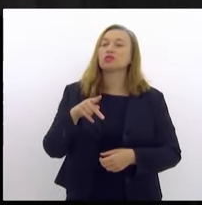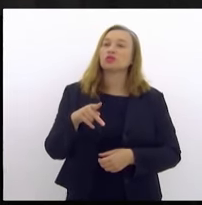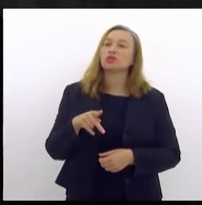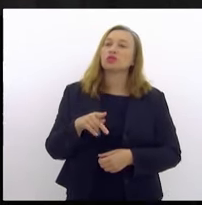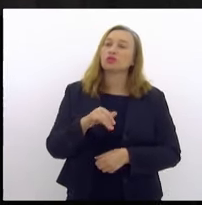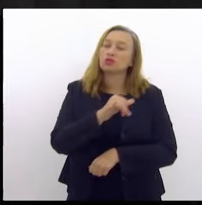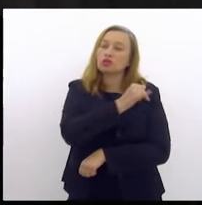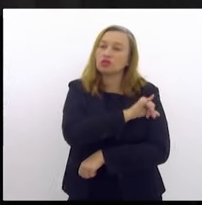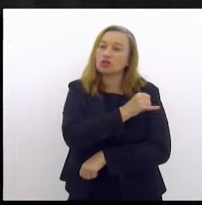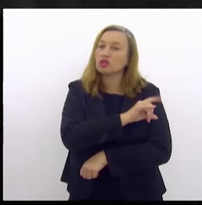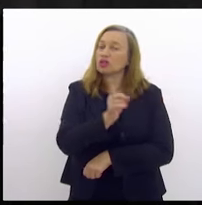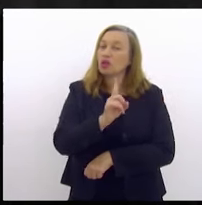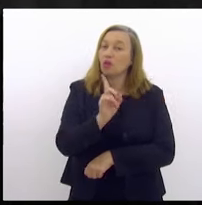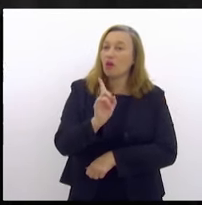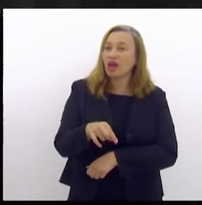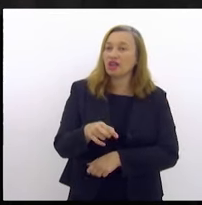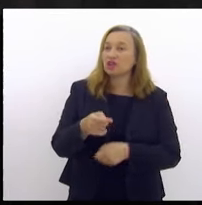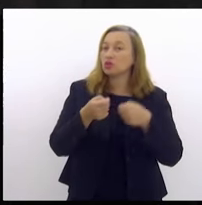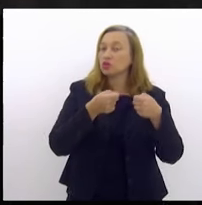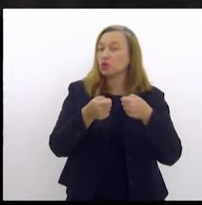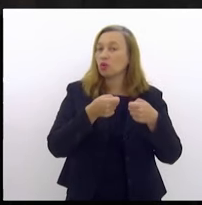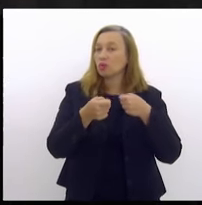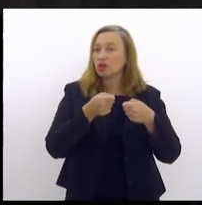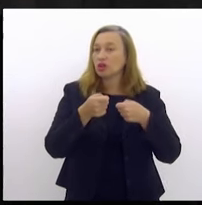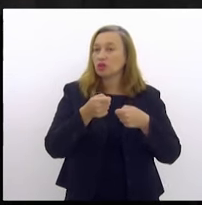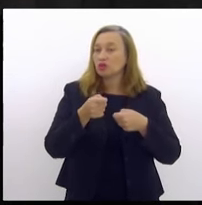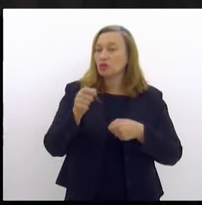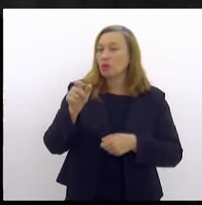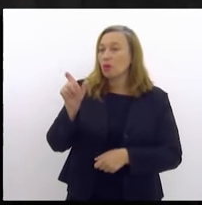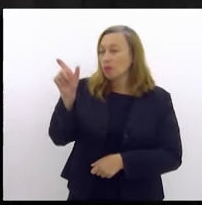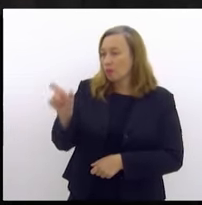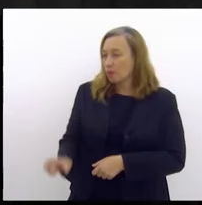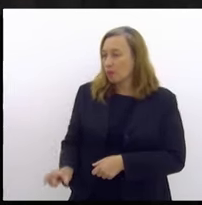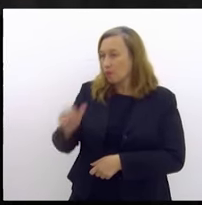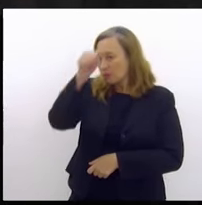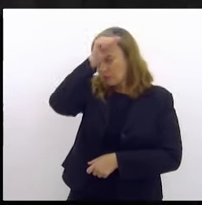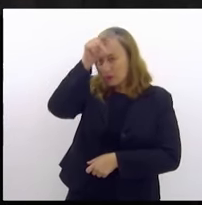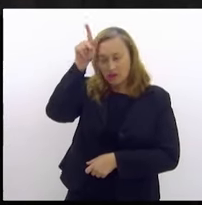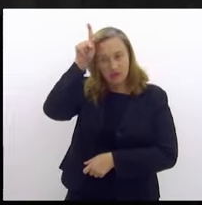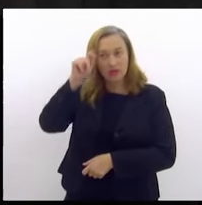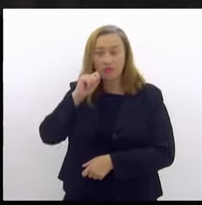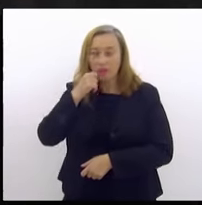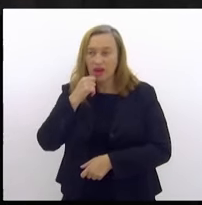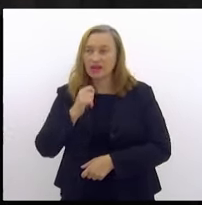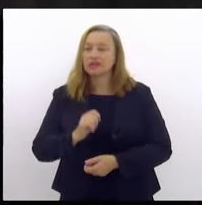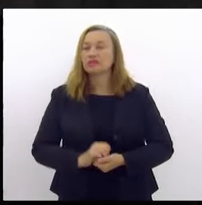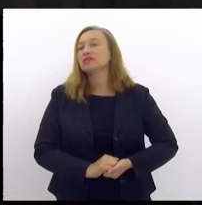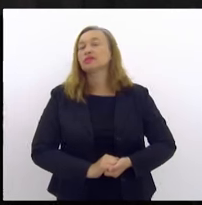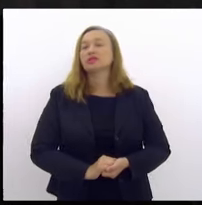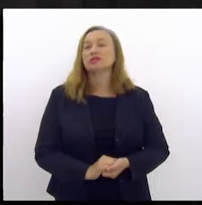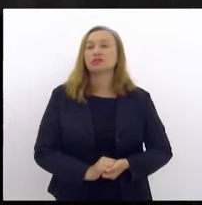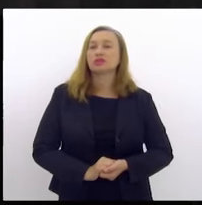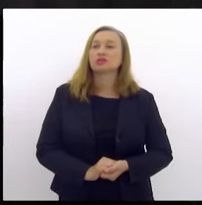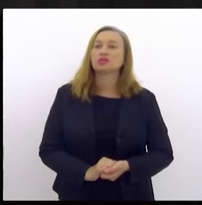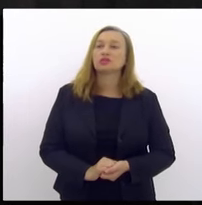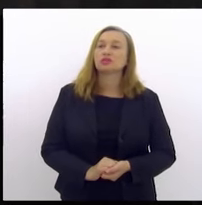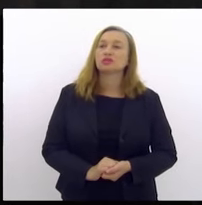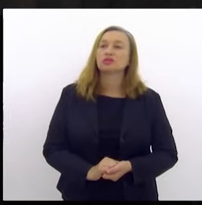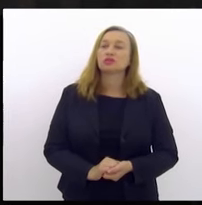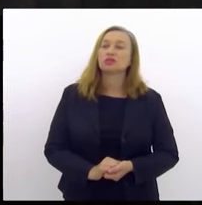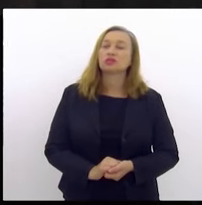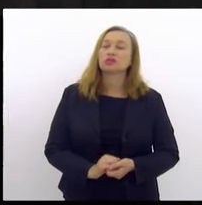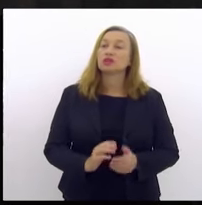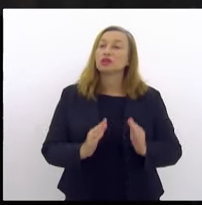de domínio do senhor Eduardo Paes, é de domínio do município do Rio de Janeiro, sobre os